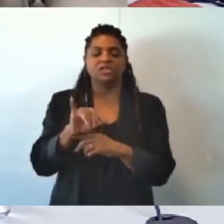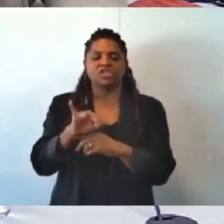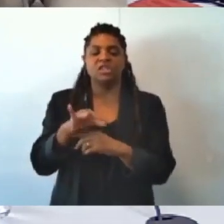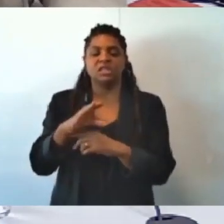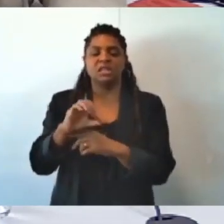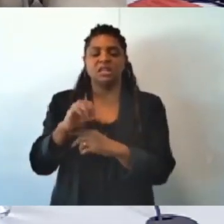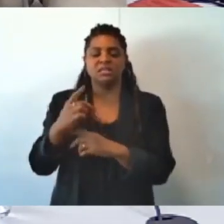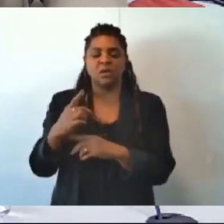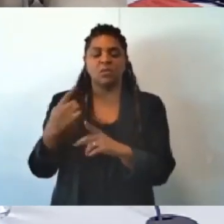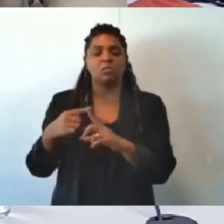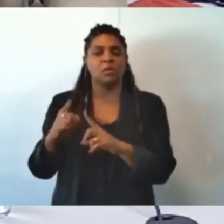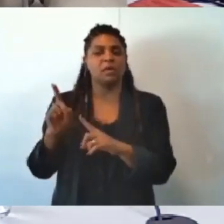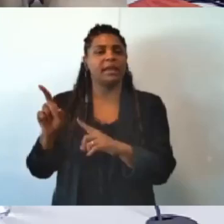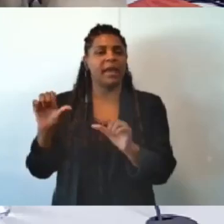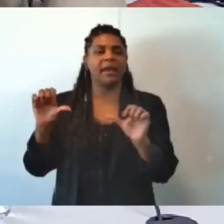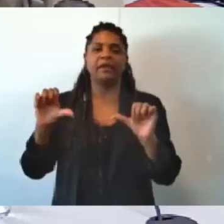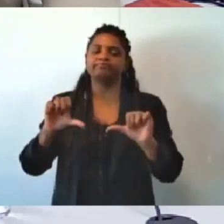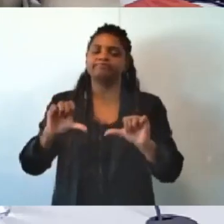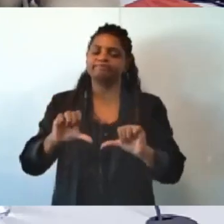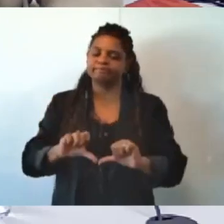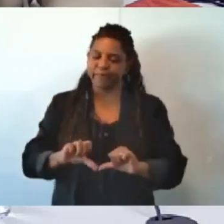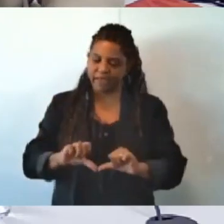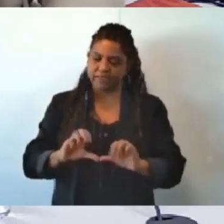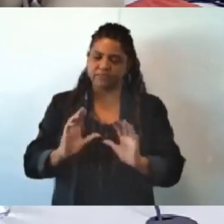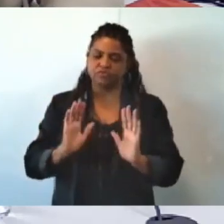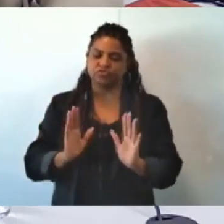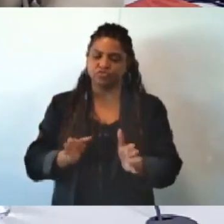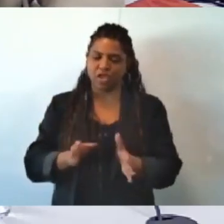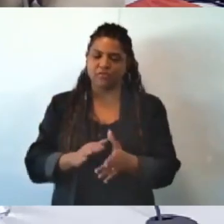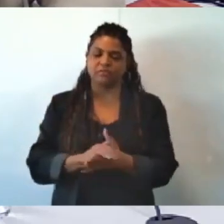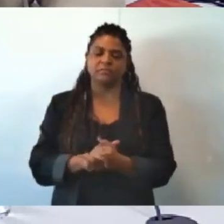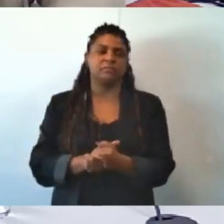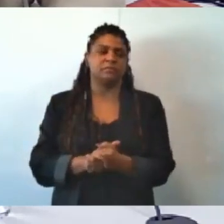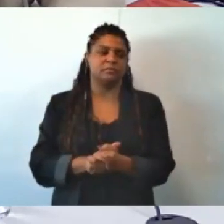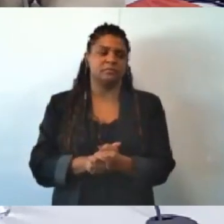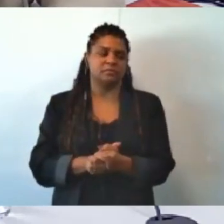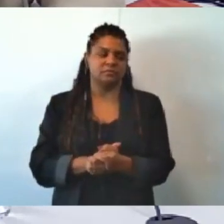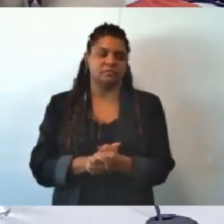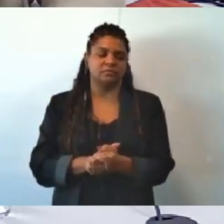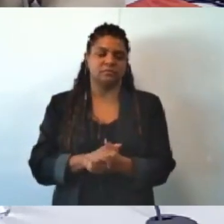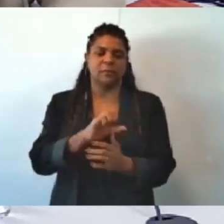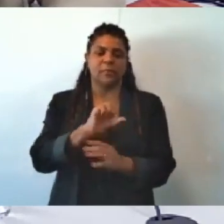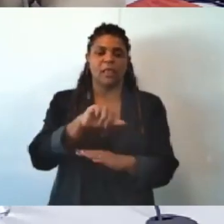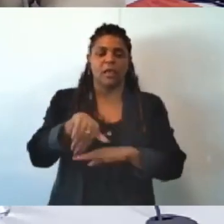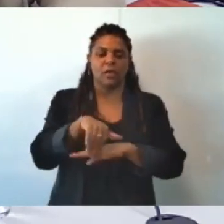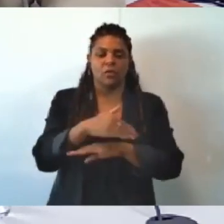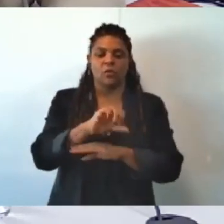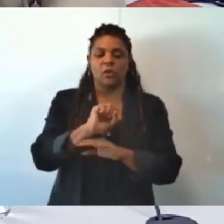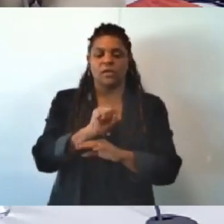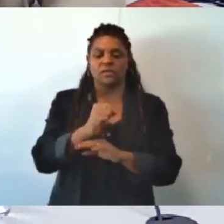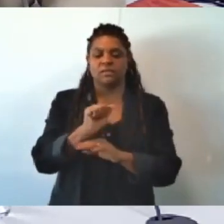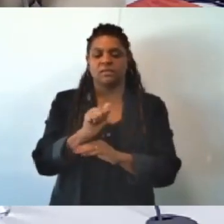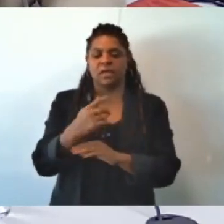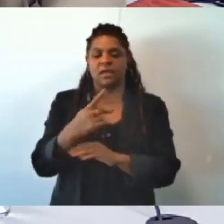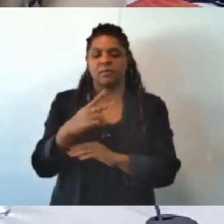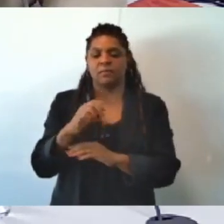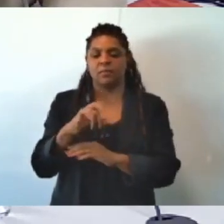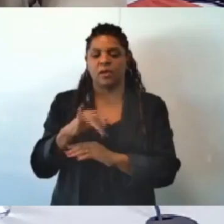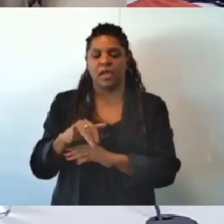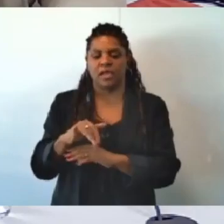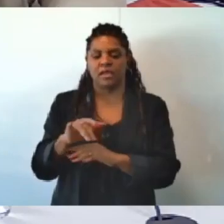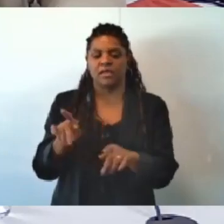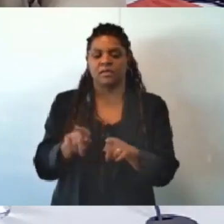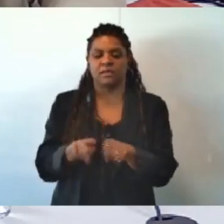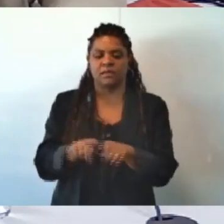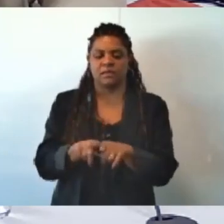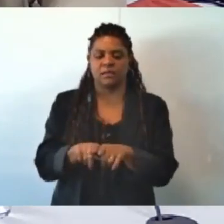é uma tragédia anunciada, entendeu? E a Sapucaí, outra coisa que eu queria dizer é sobre a questão da Tabaiara, que fechou